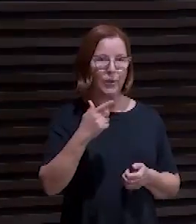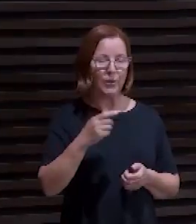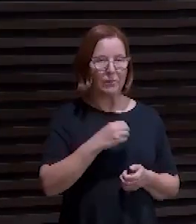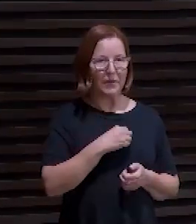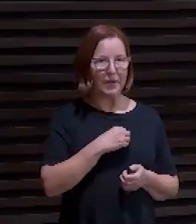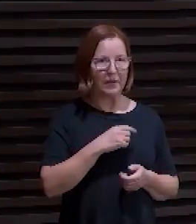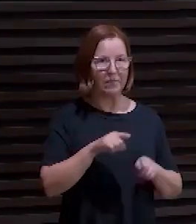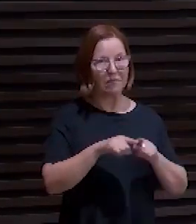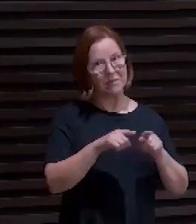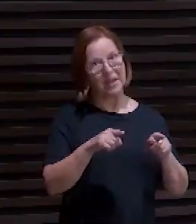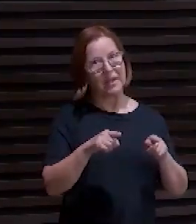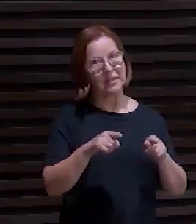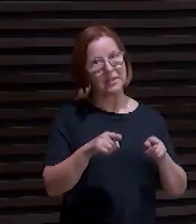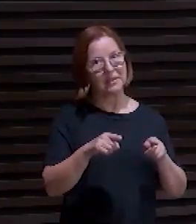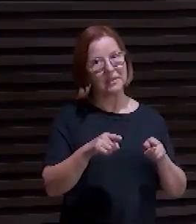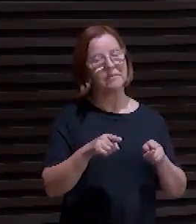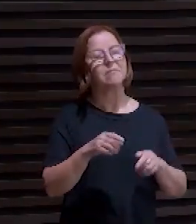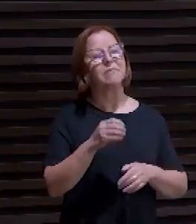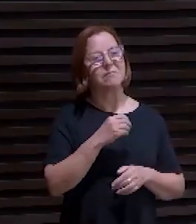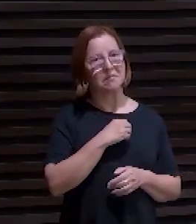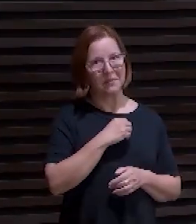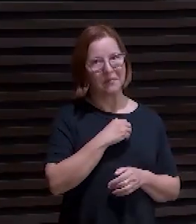Mas ele pecou.